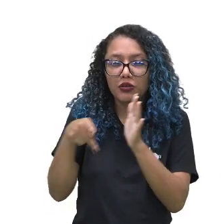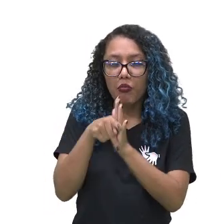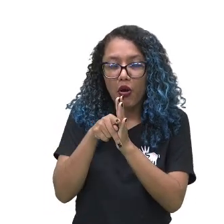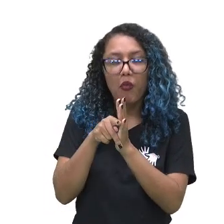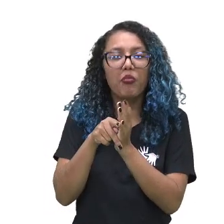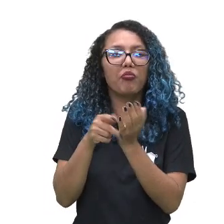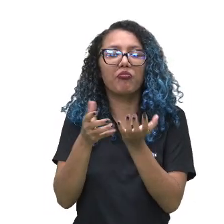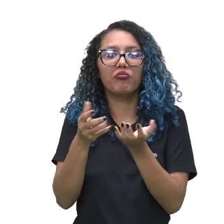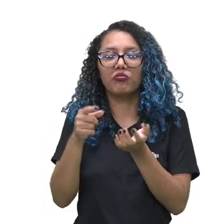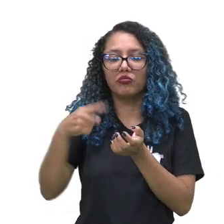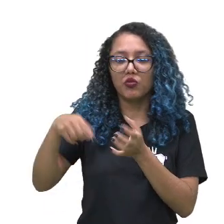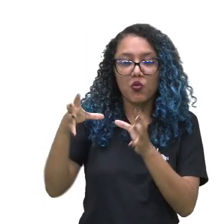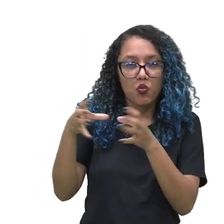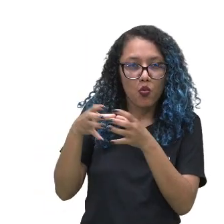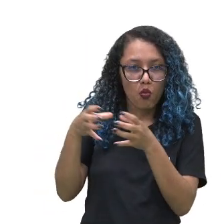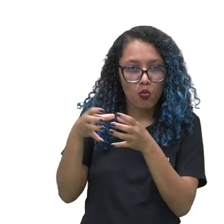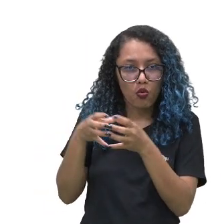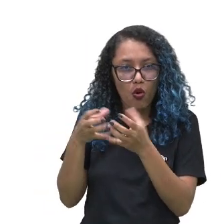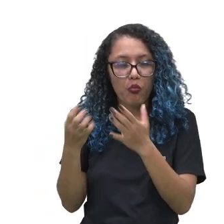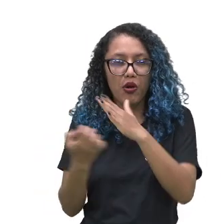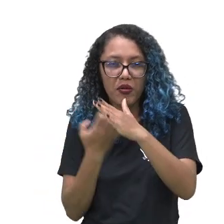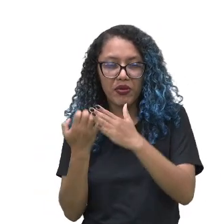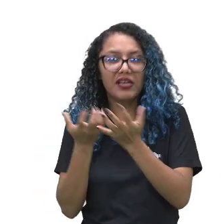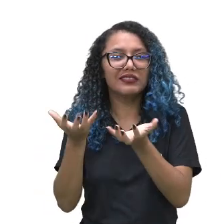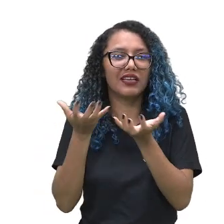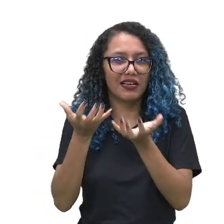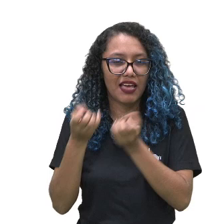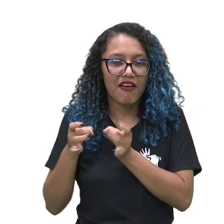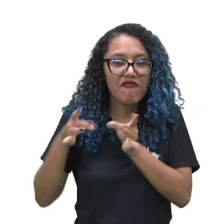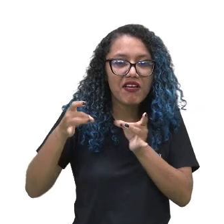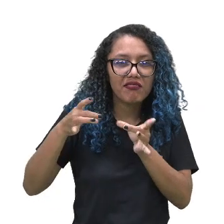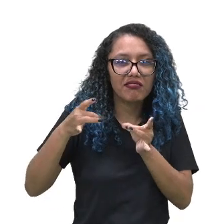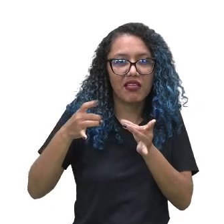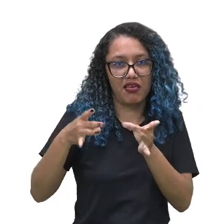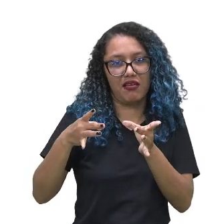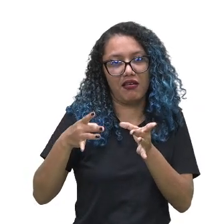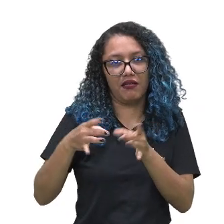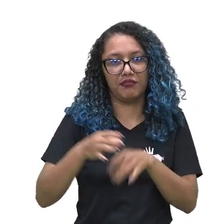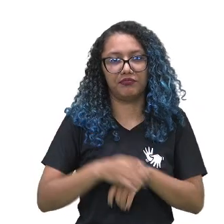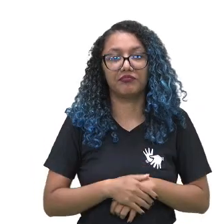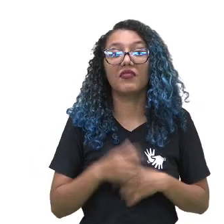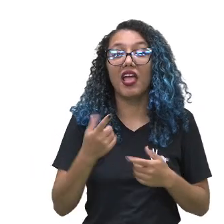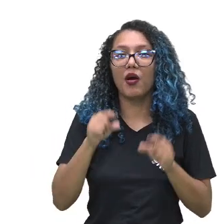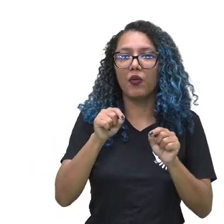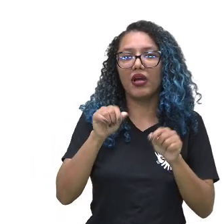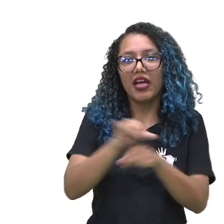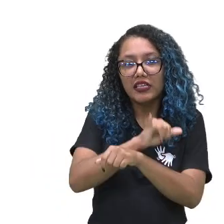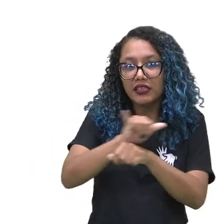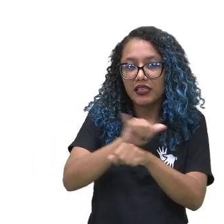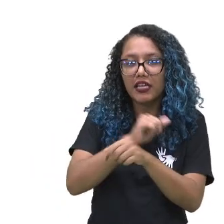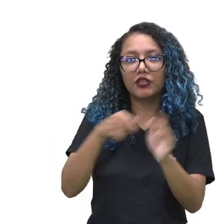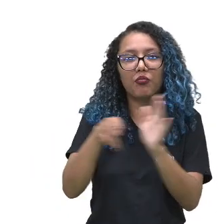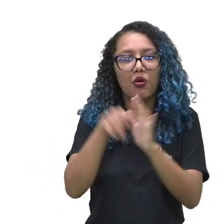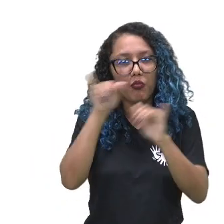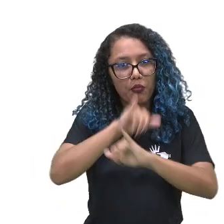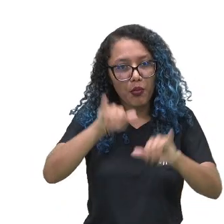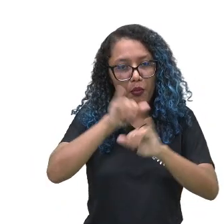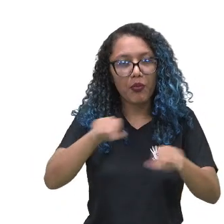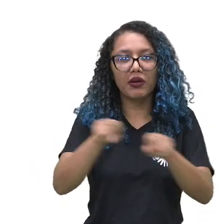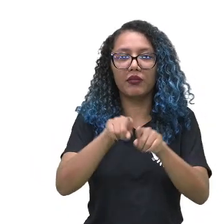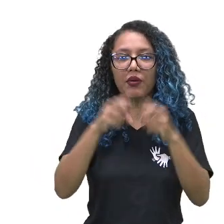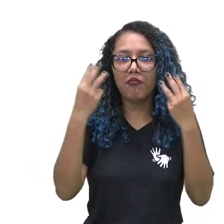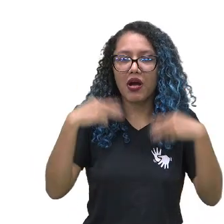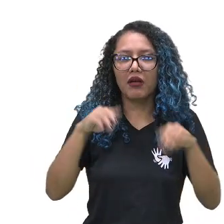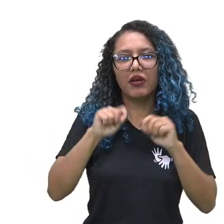nos torna coagidos diante dos mecanismos de publicidade e marketing, nos adaptando